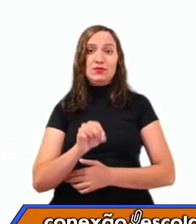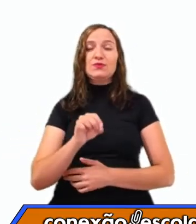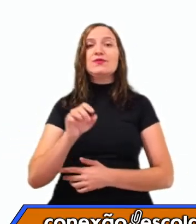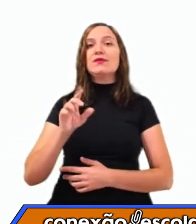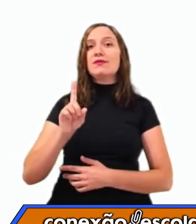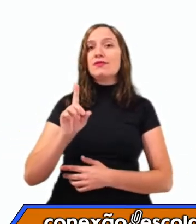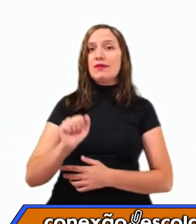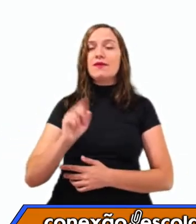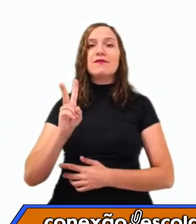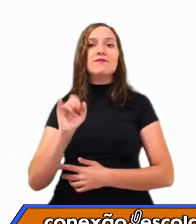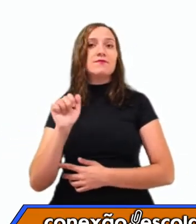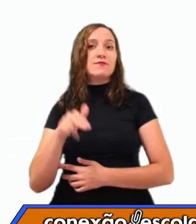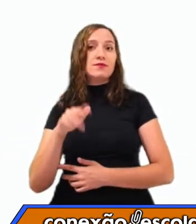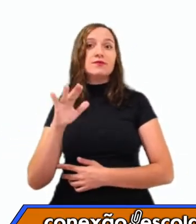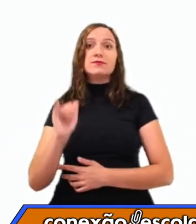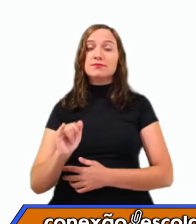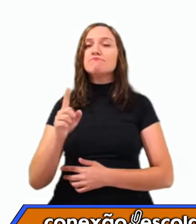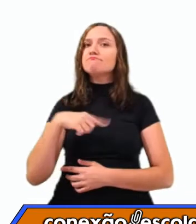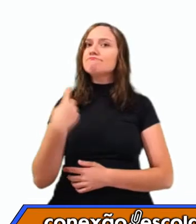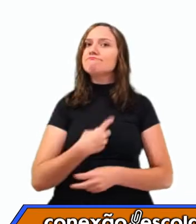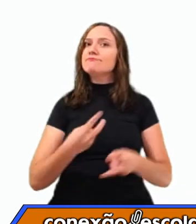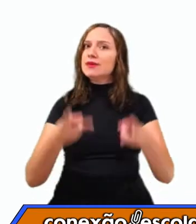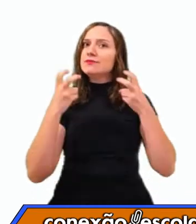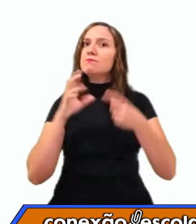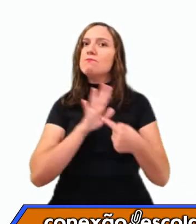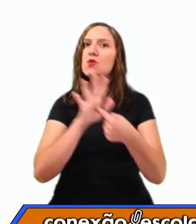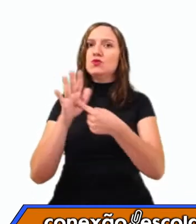preocupação com a anatomia humana.